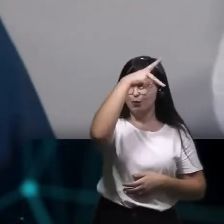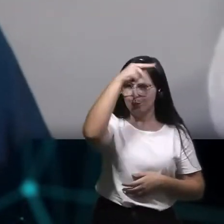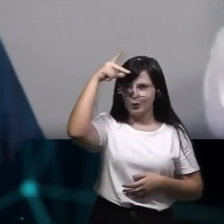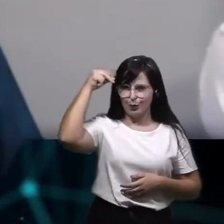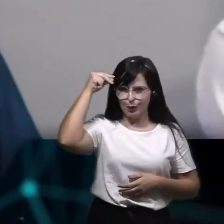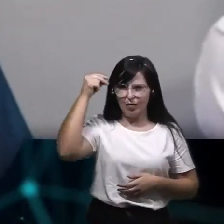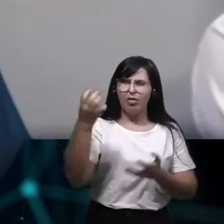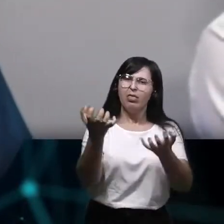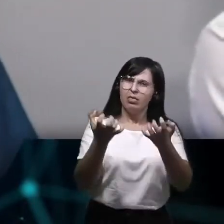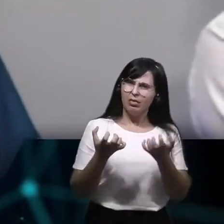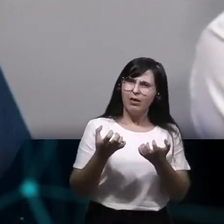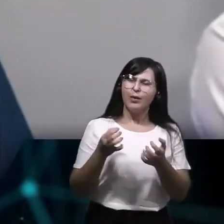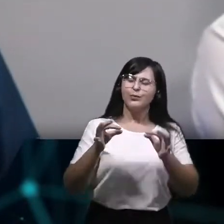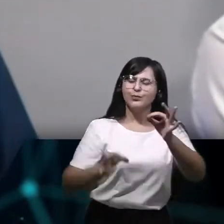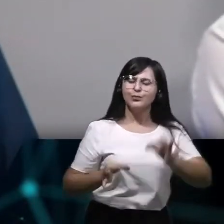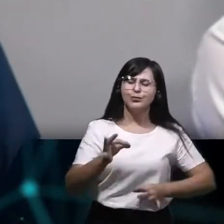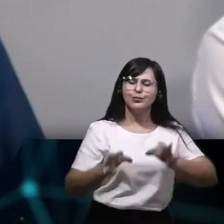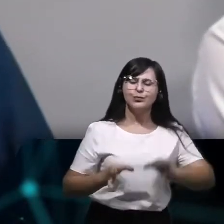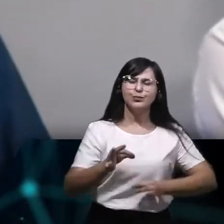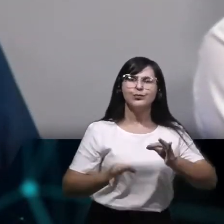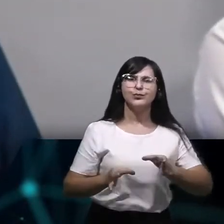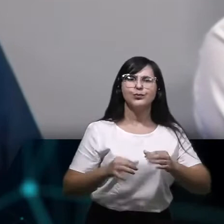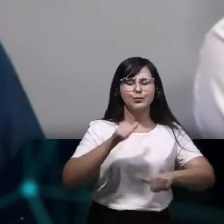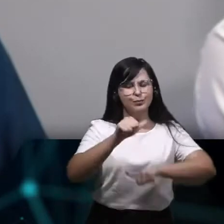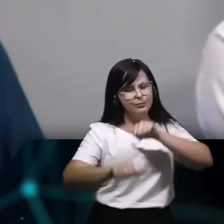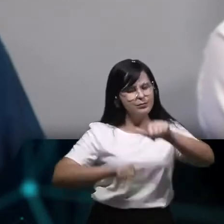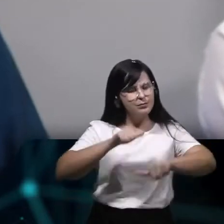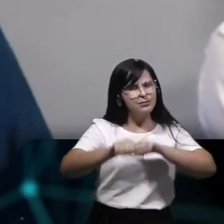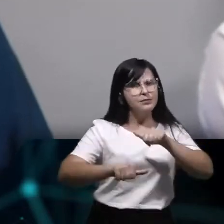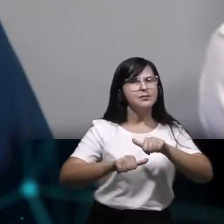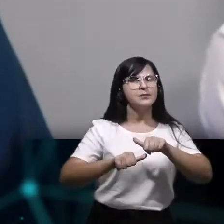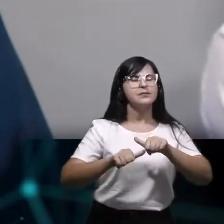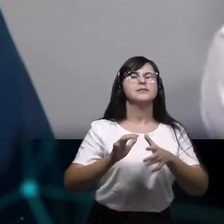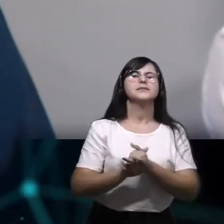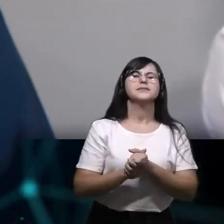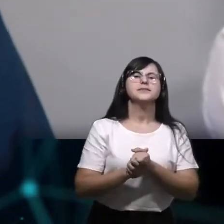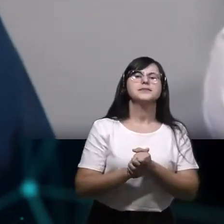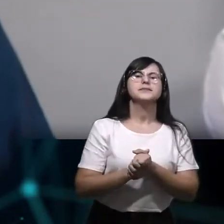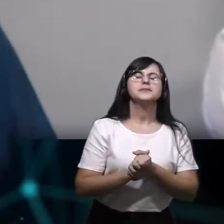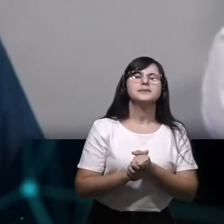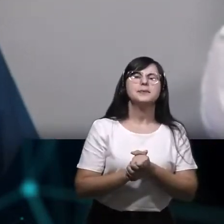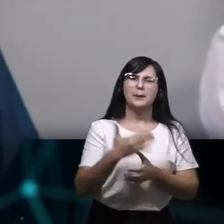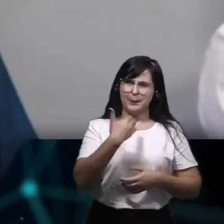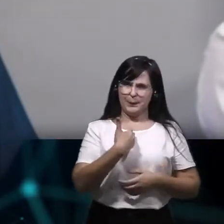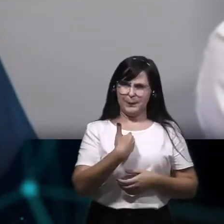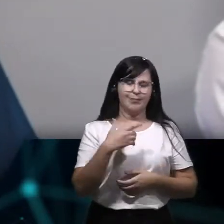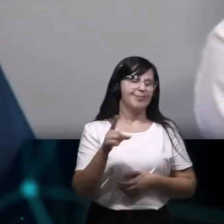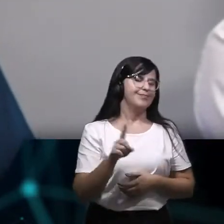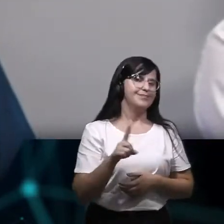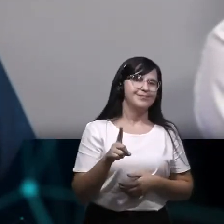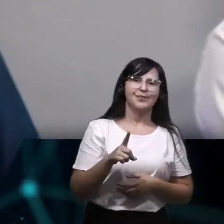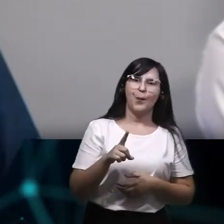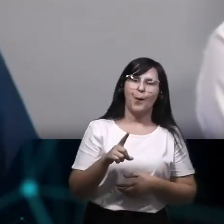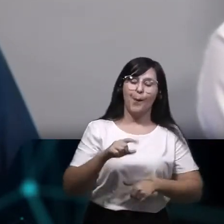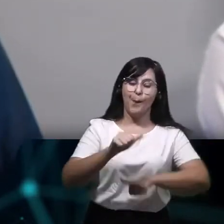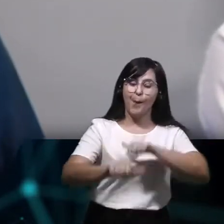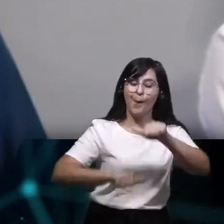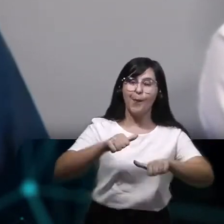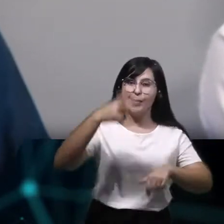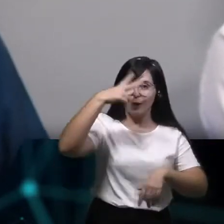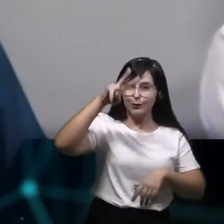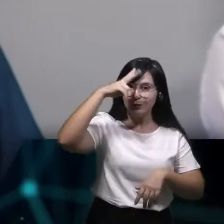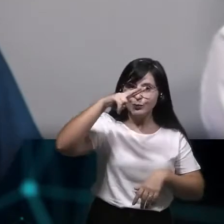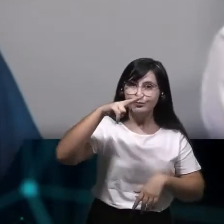mudança, não um projeto de mudança para Josivaldo, mas um projeto de mudança que realmente a gente vem mudar a história de Brejo de